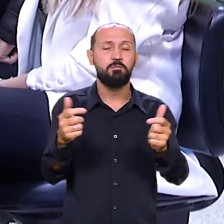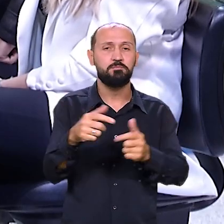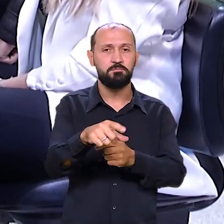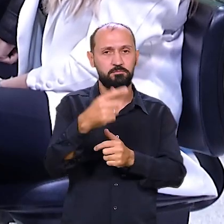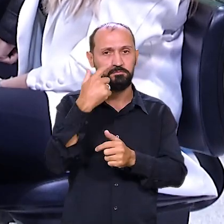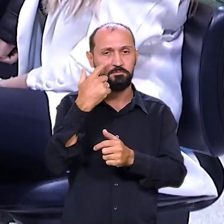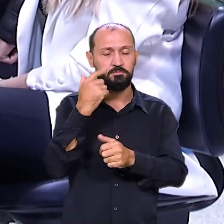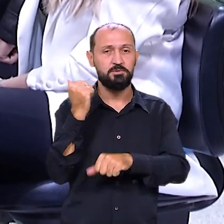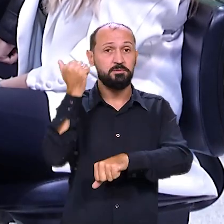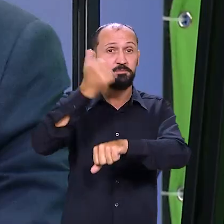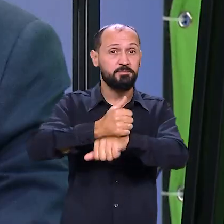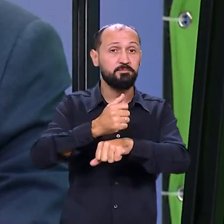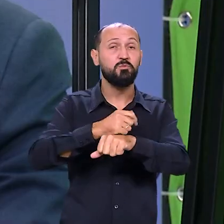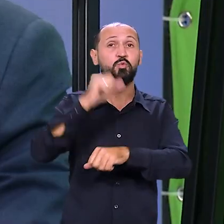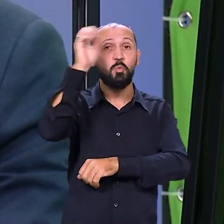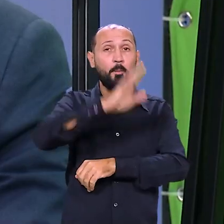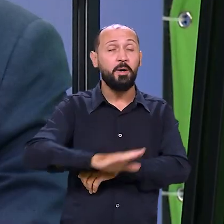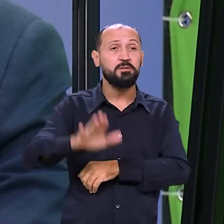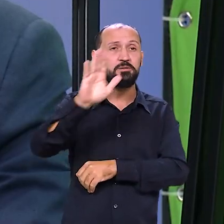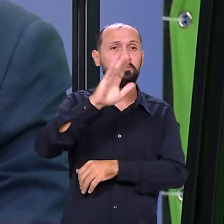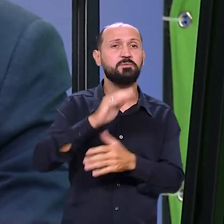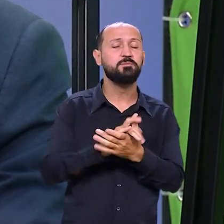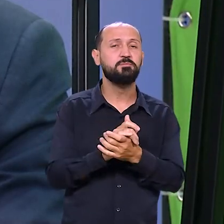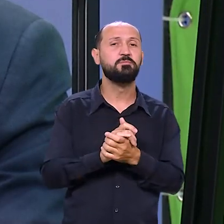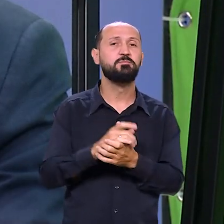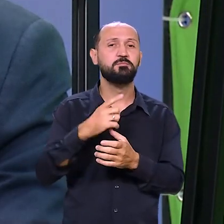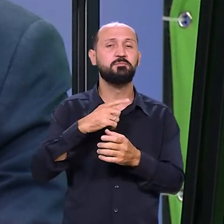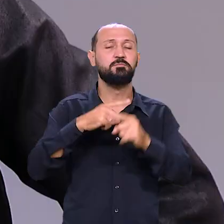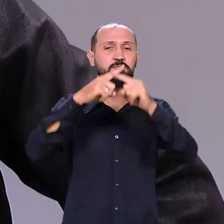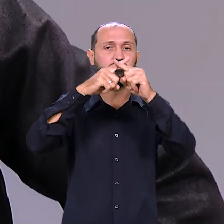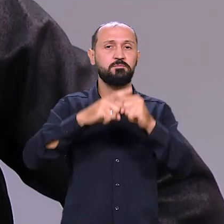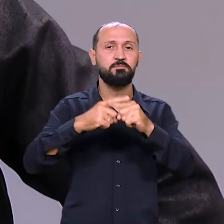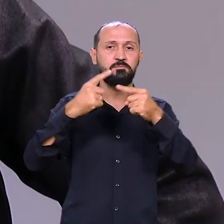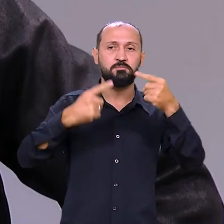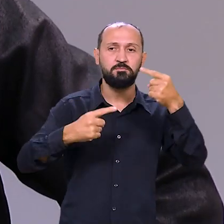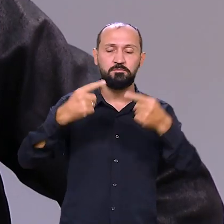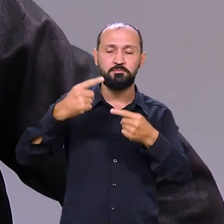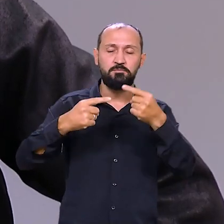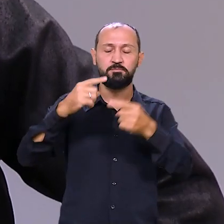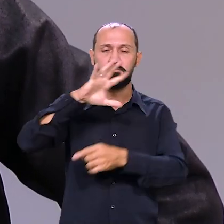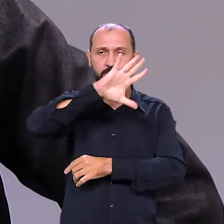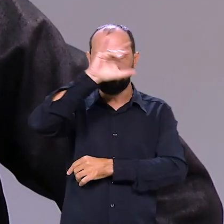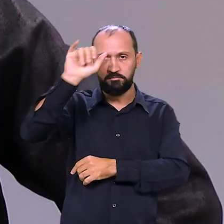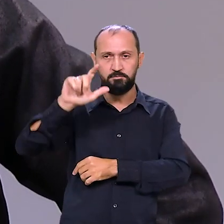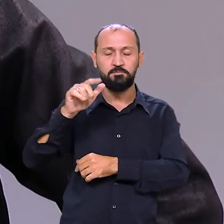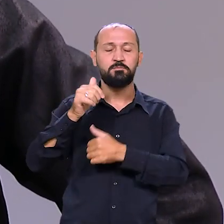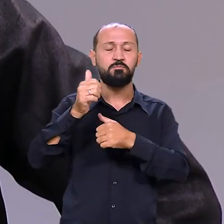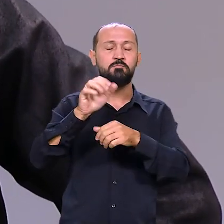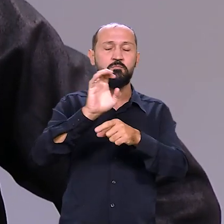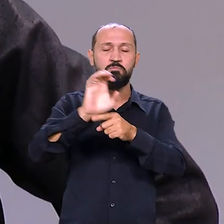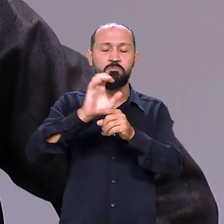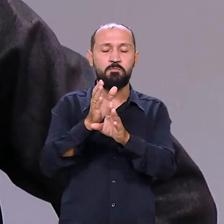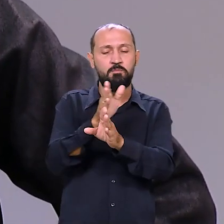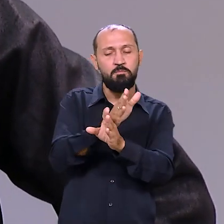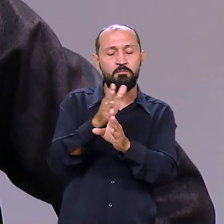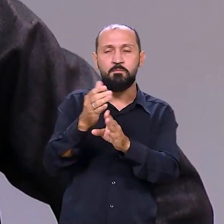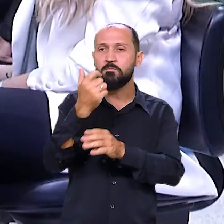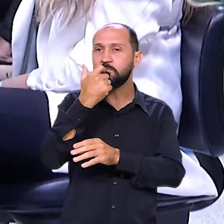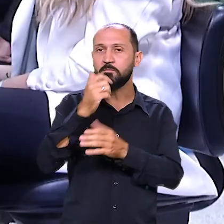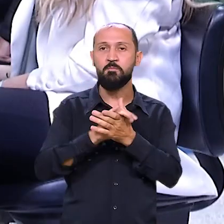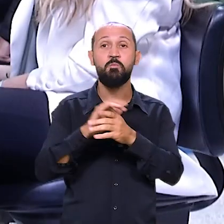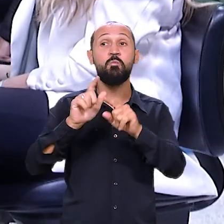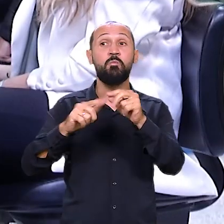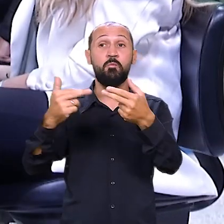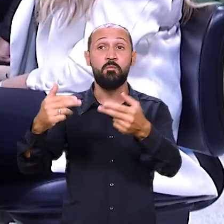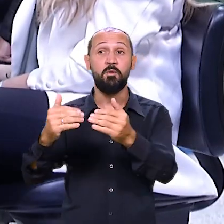né, tem se destacado muito bem na produção nacional. Então existe essa competitividade entre Mato Grosso do Sul e os seus estados vizinhos? Porque